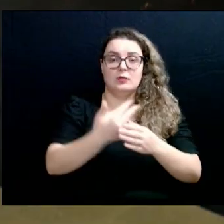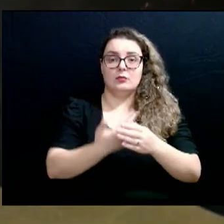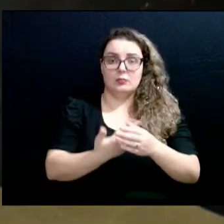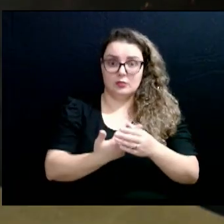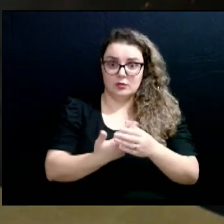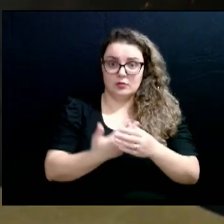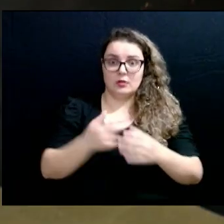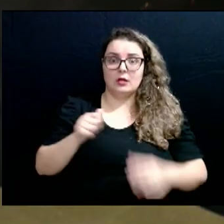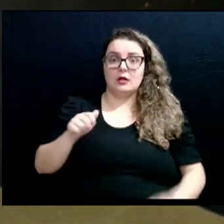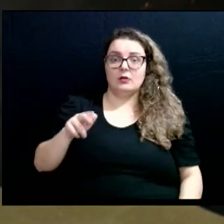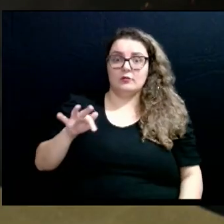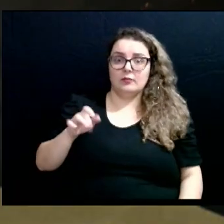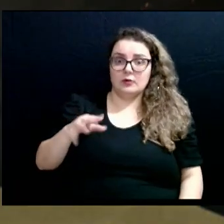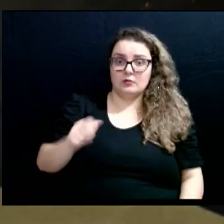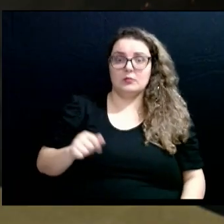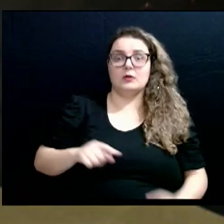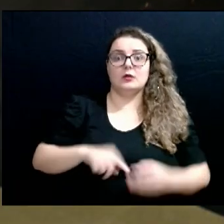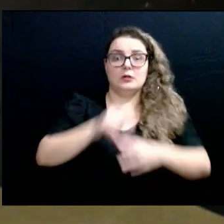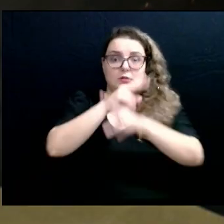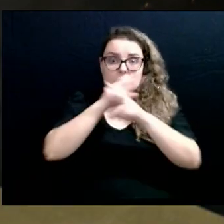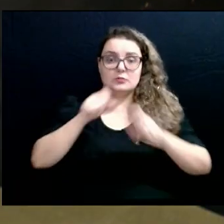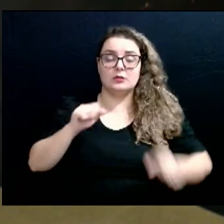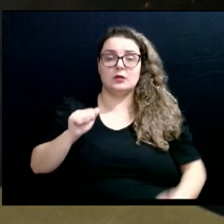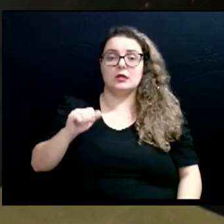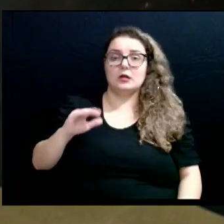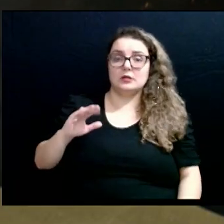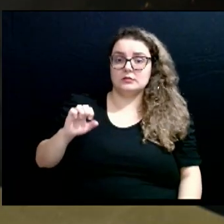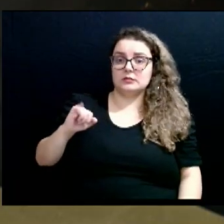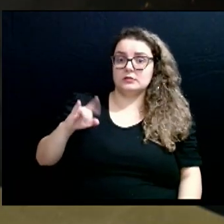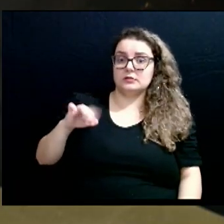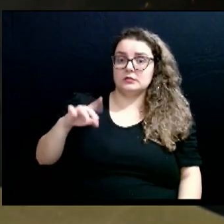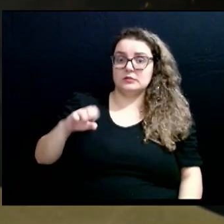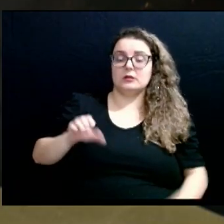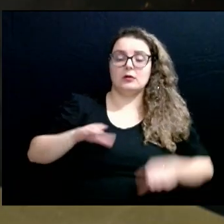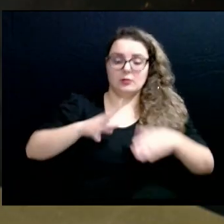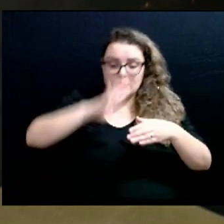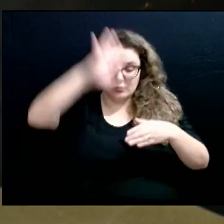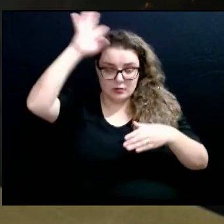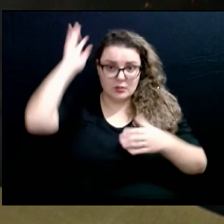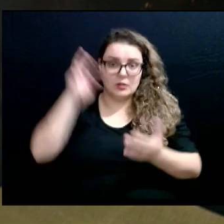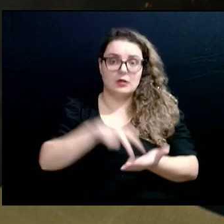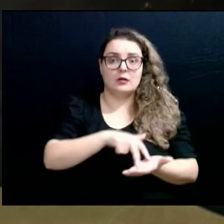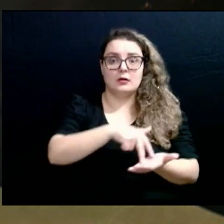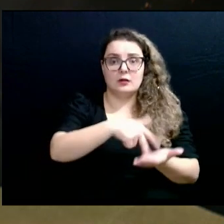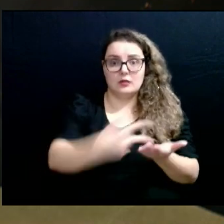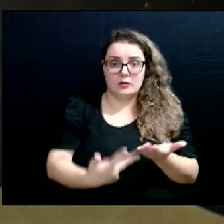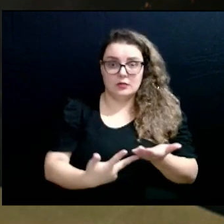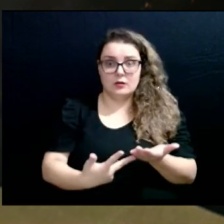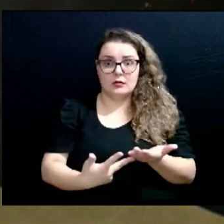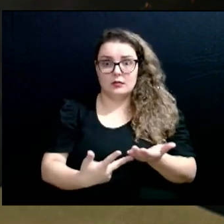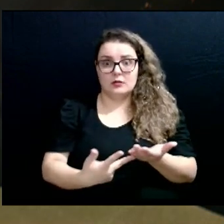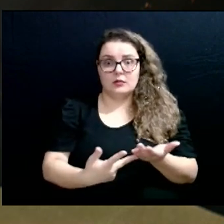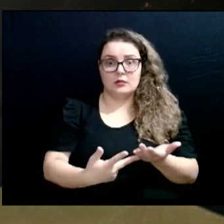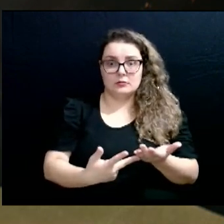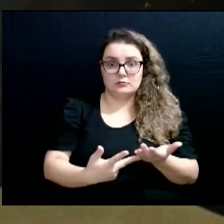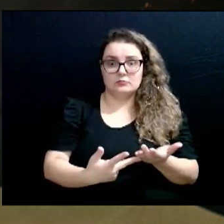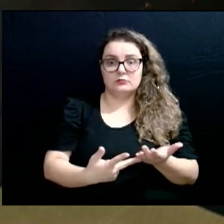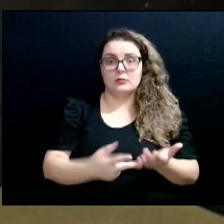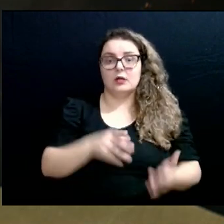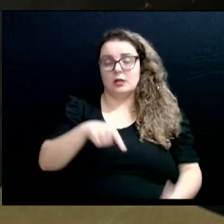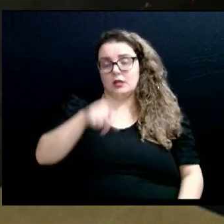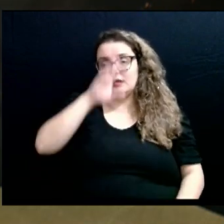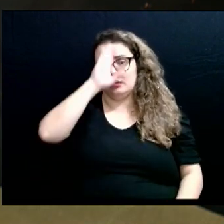intoxicações acidentais também. Segundo o Corpo de Bombeiros, a queda da própria altura é a principal causa